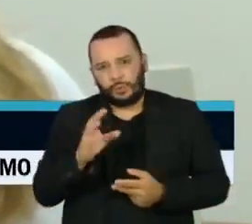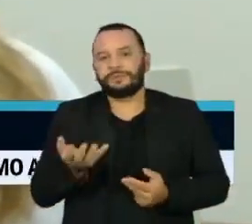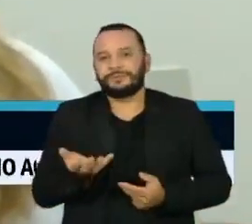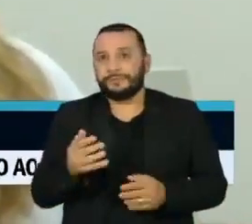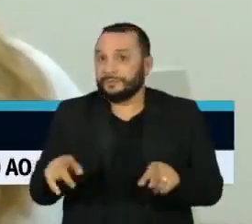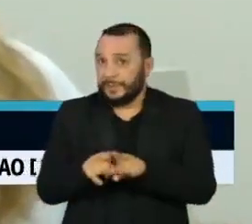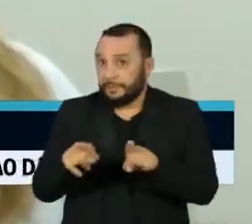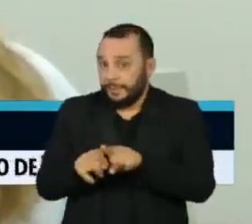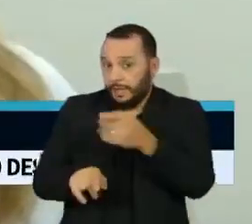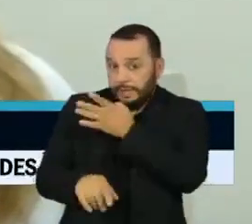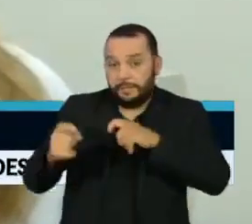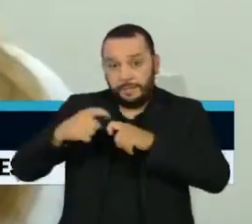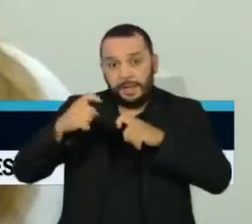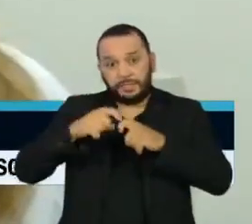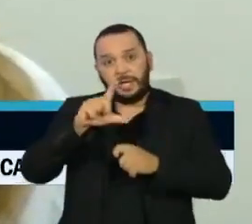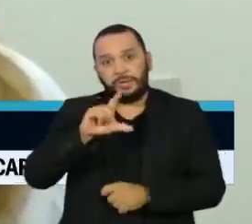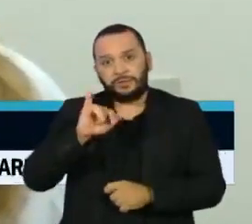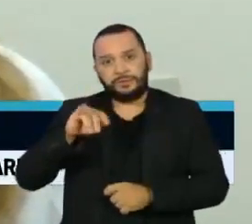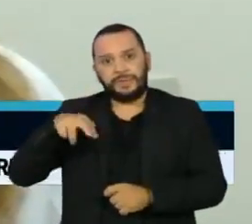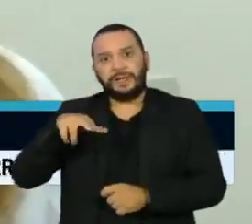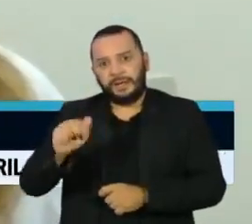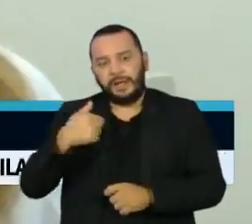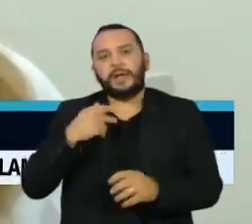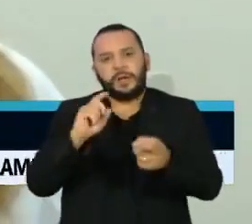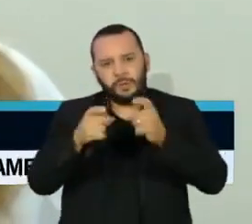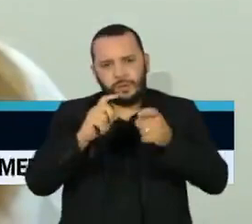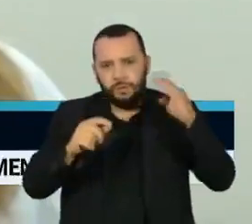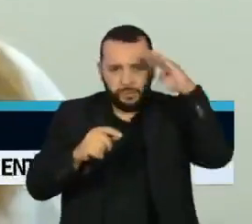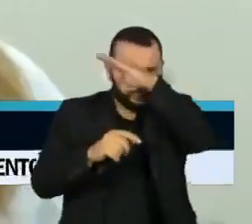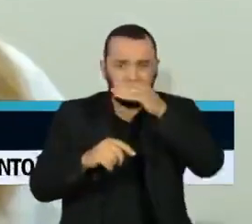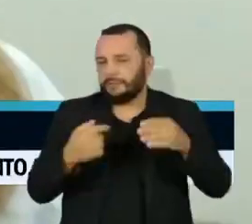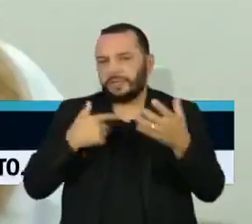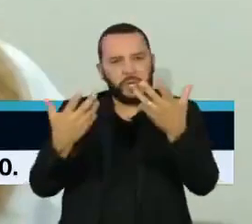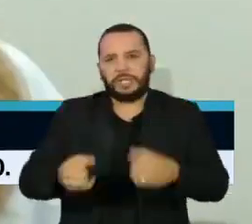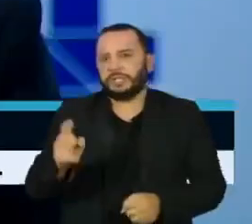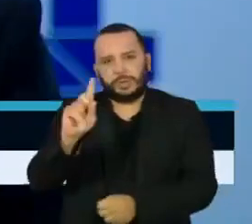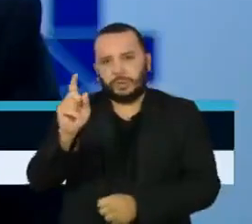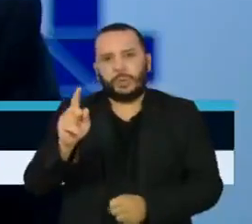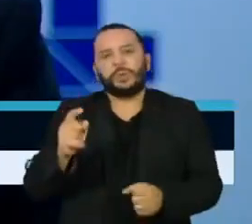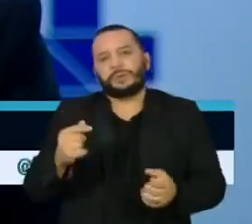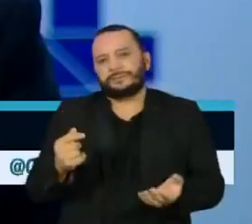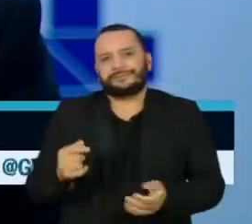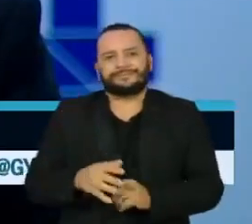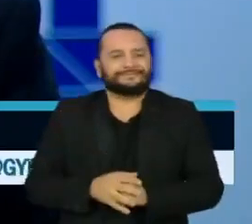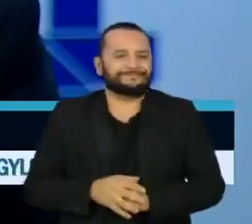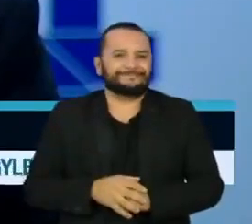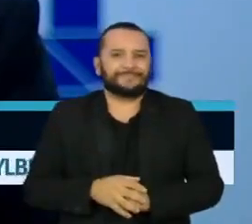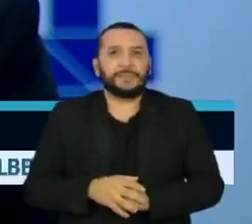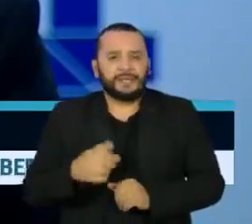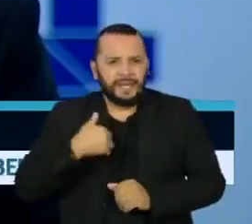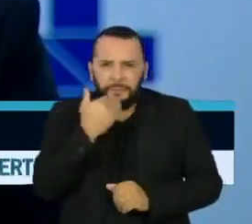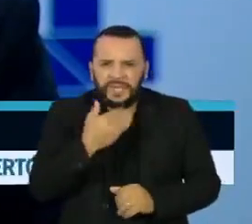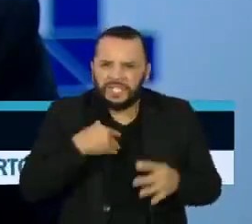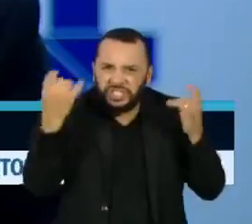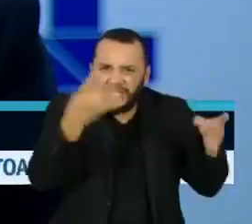semana, a cardiologista Ludmila Rajar se reuniu com Bolsonaro, mas recusou o convite. Eu não vou pedir para ir